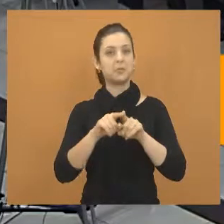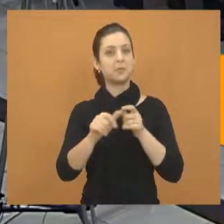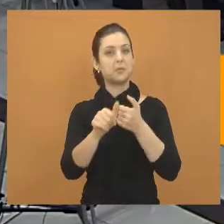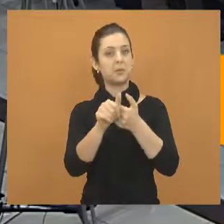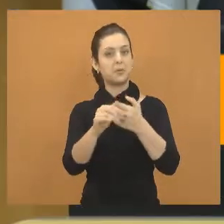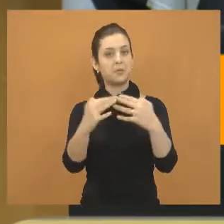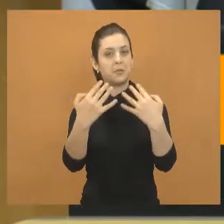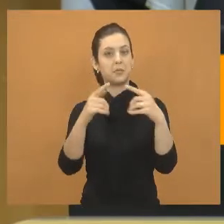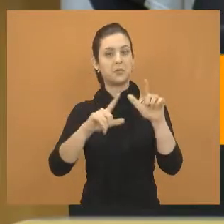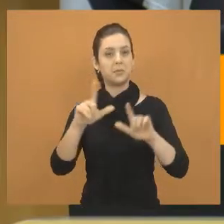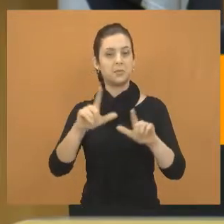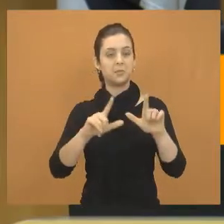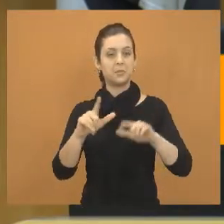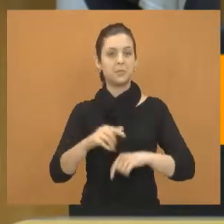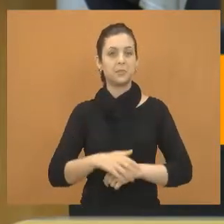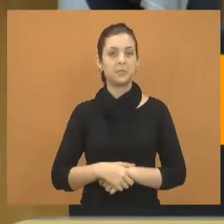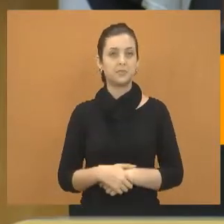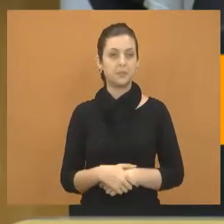TV Câmara.